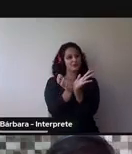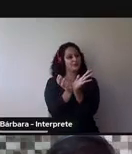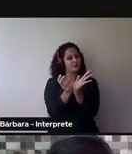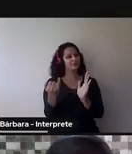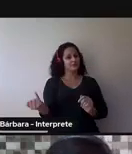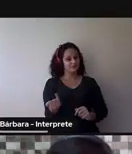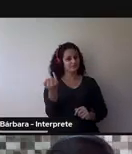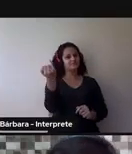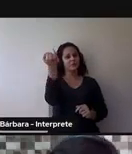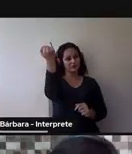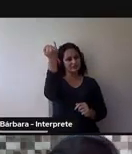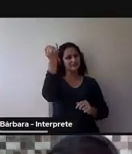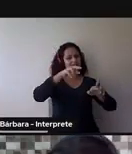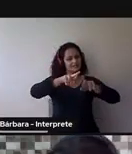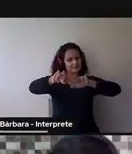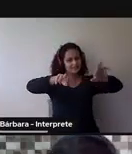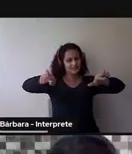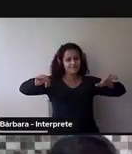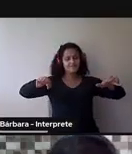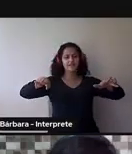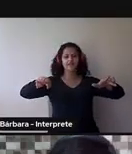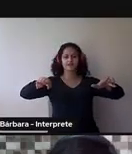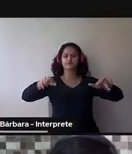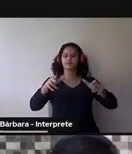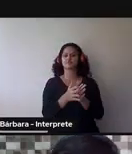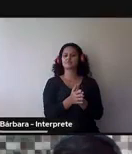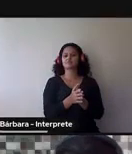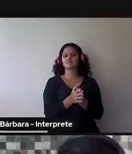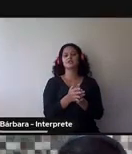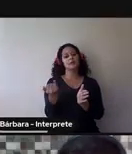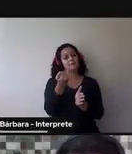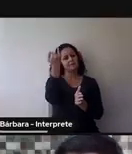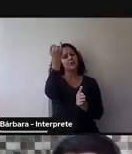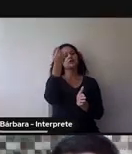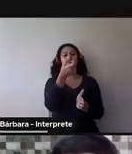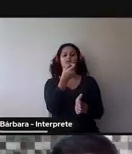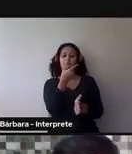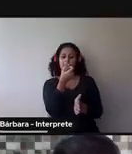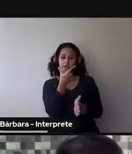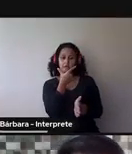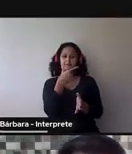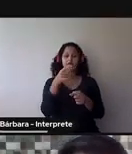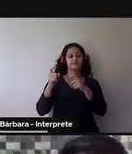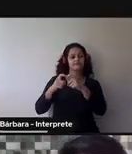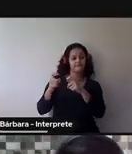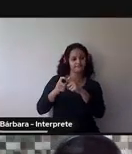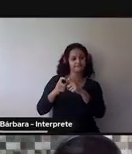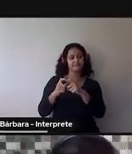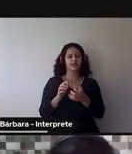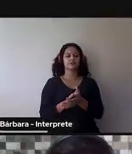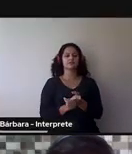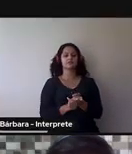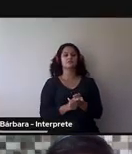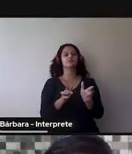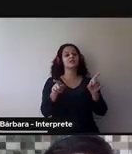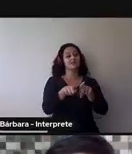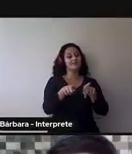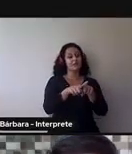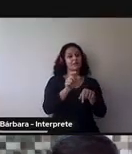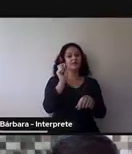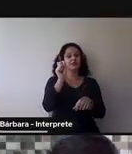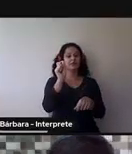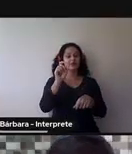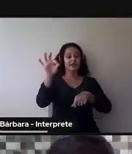diversificado e que apresenta essa importância também farmacológica e medicinal. Além disso, as associações mutualistas com insetos